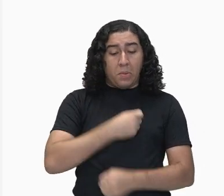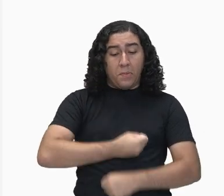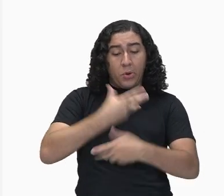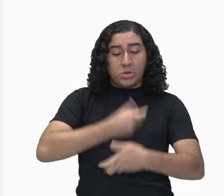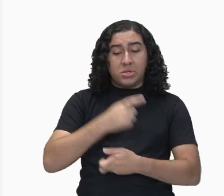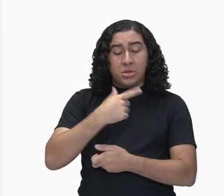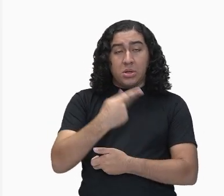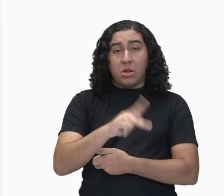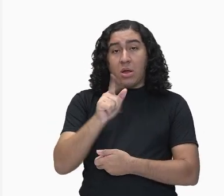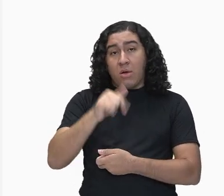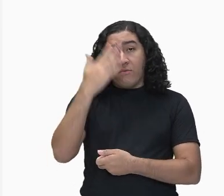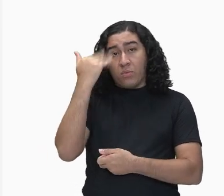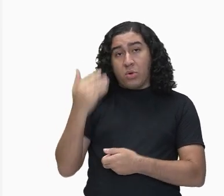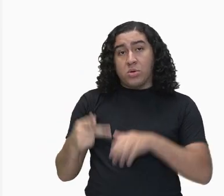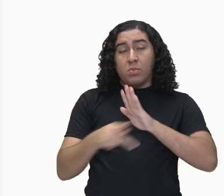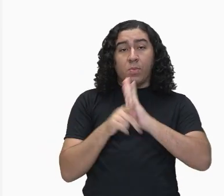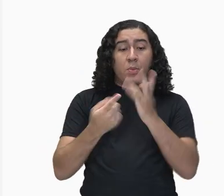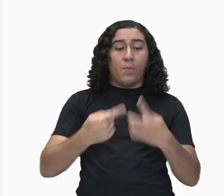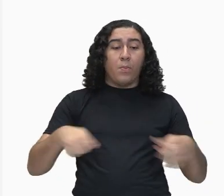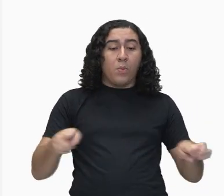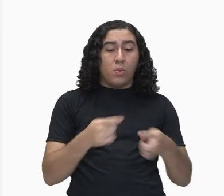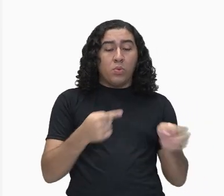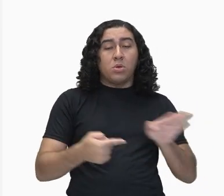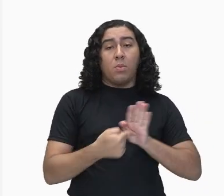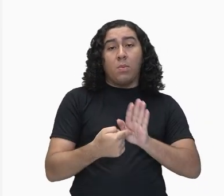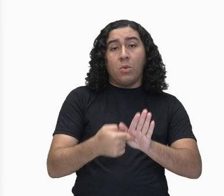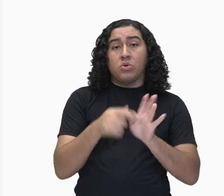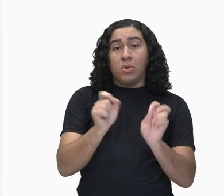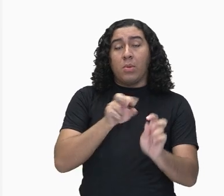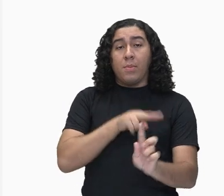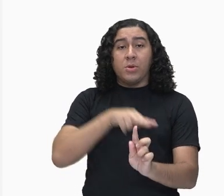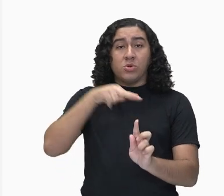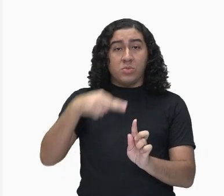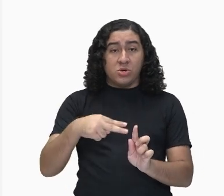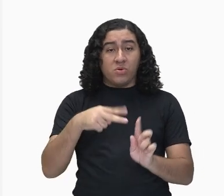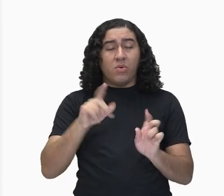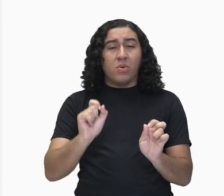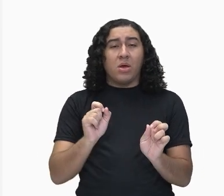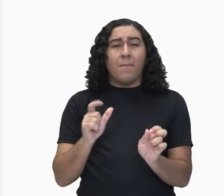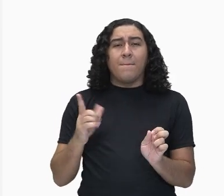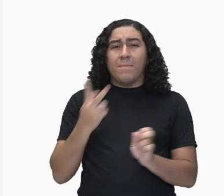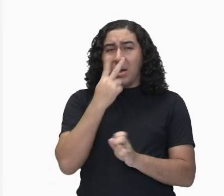pela musicalidade e apresenta uma visão desencantada do